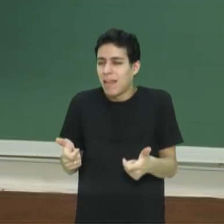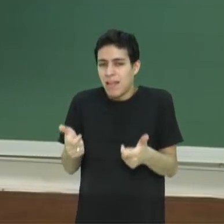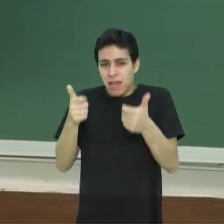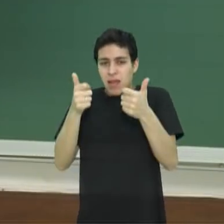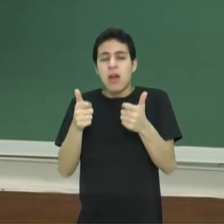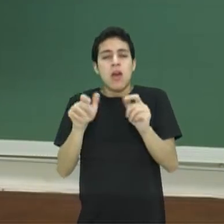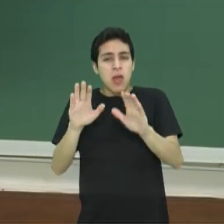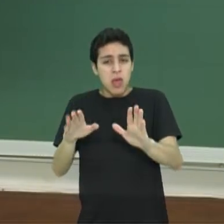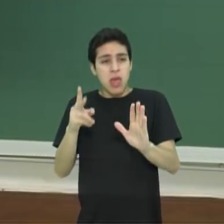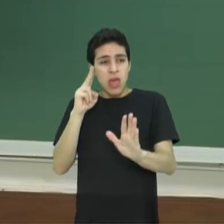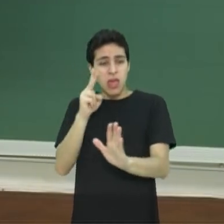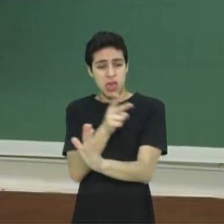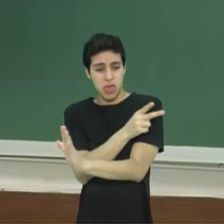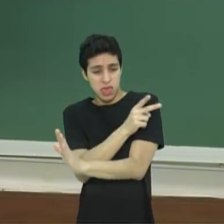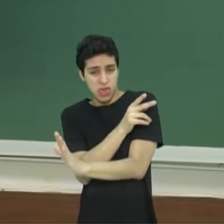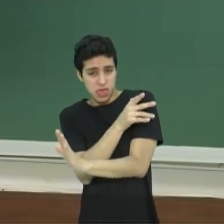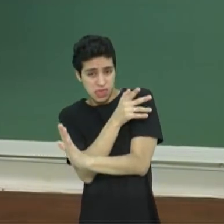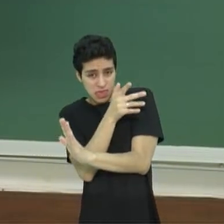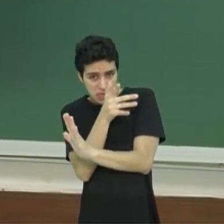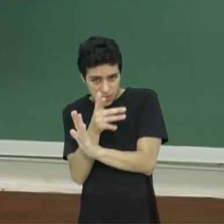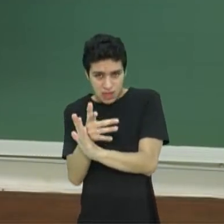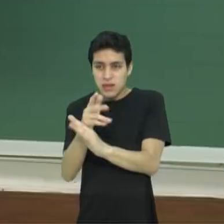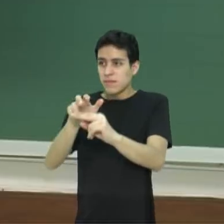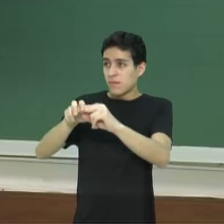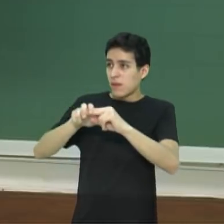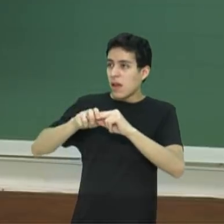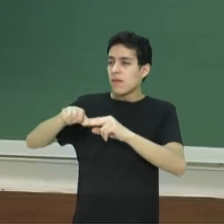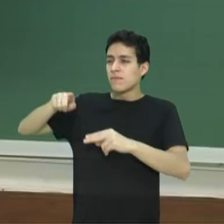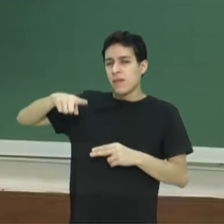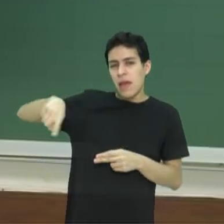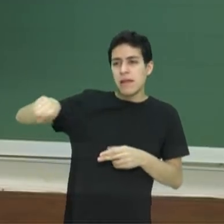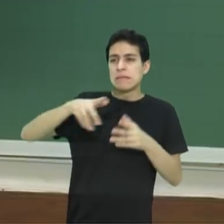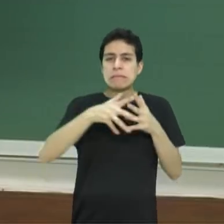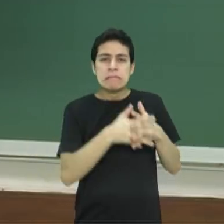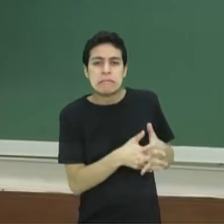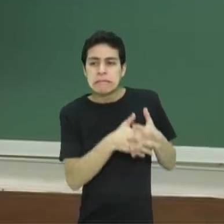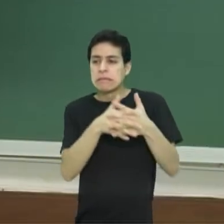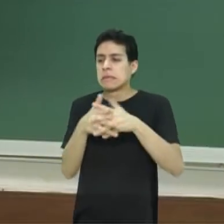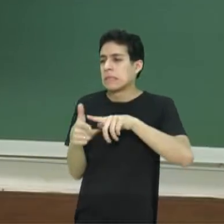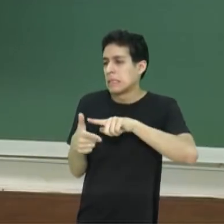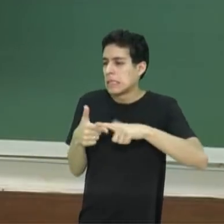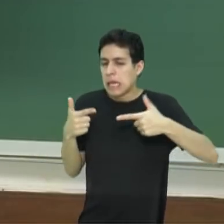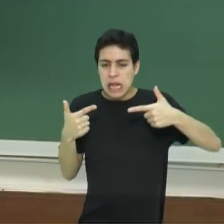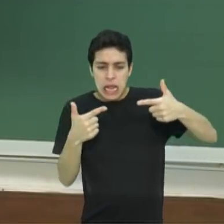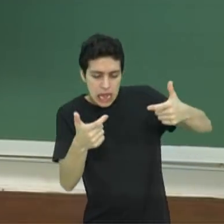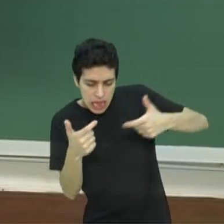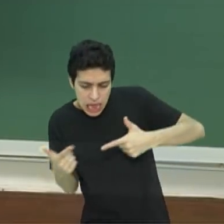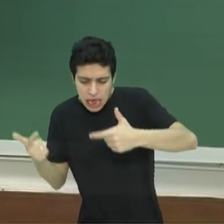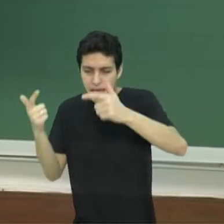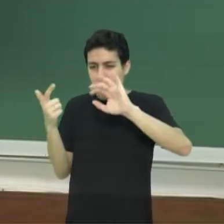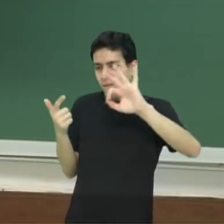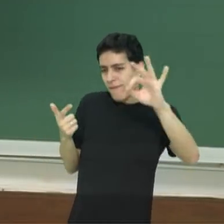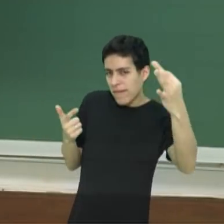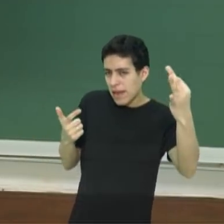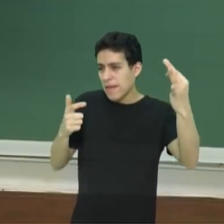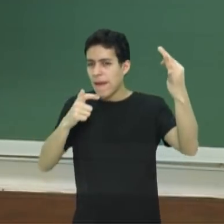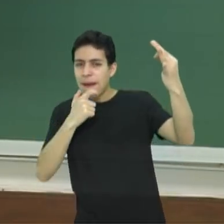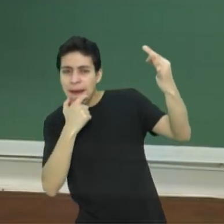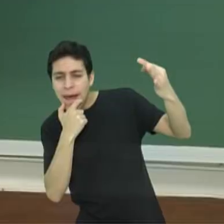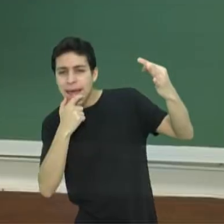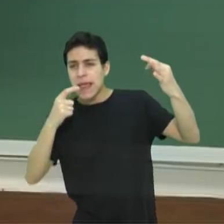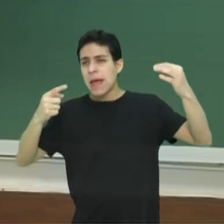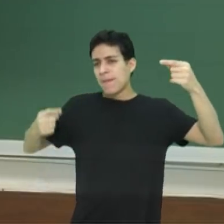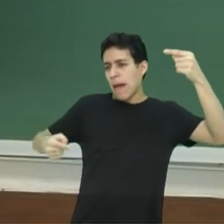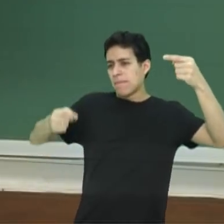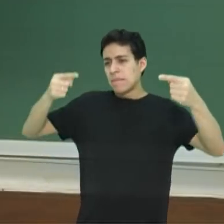da história, que eles passaram por conflitos ali na Europa, os países entraram em guerra, França, Inglaterra, entre eles ali,